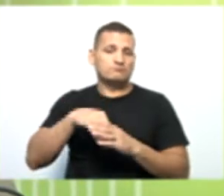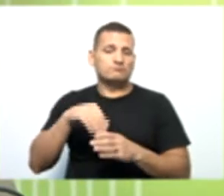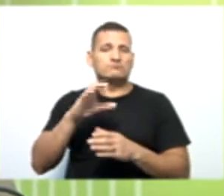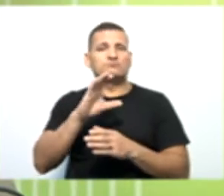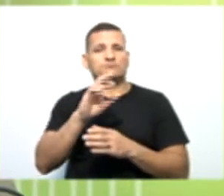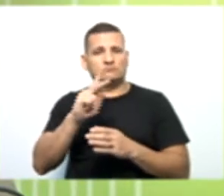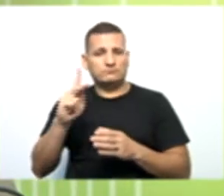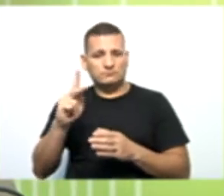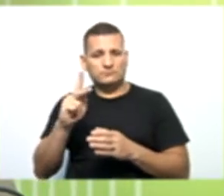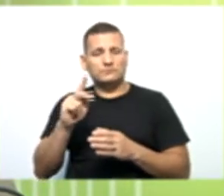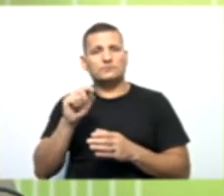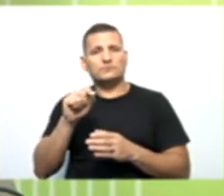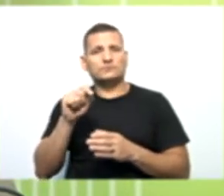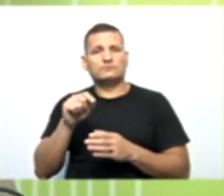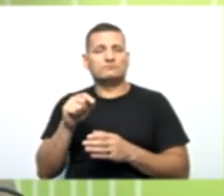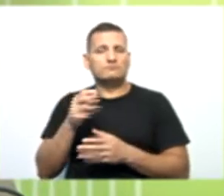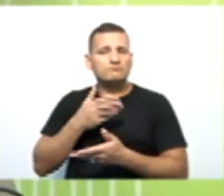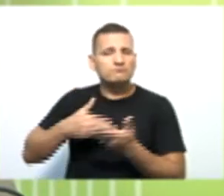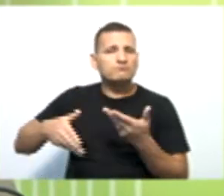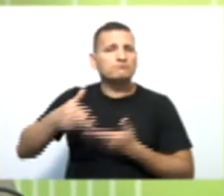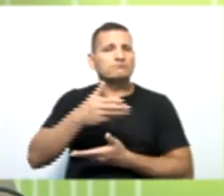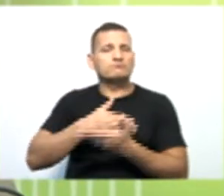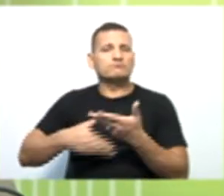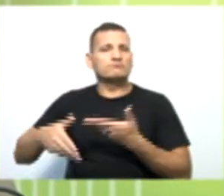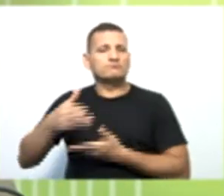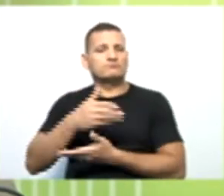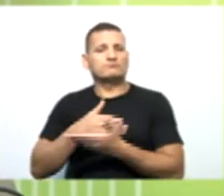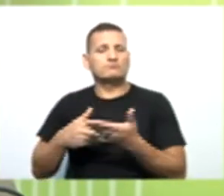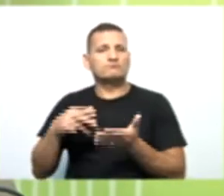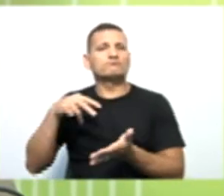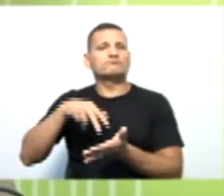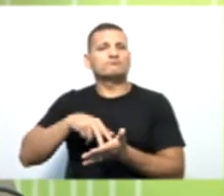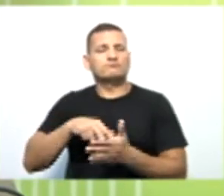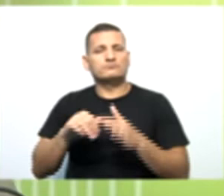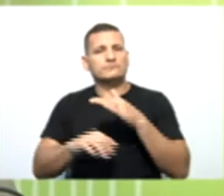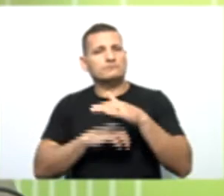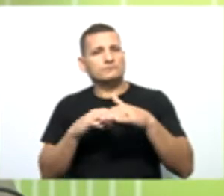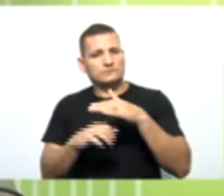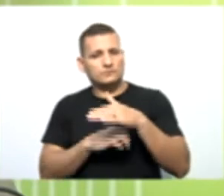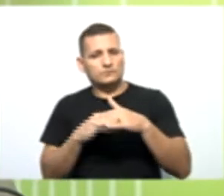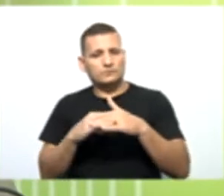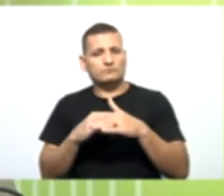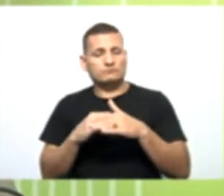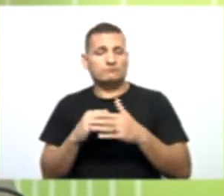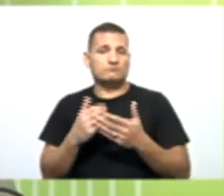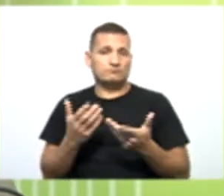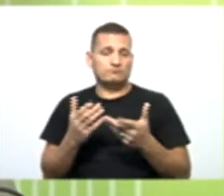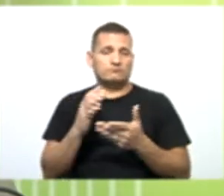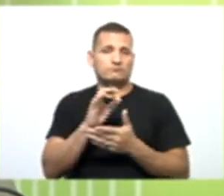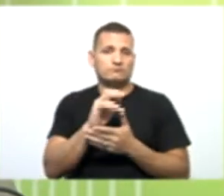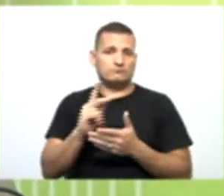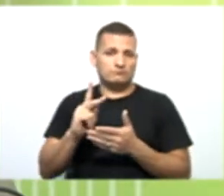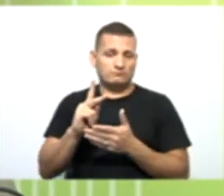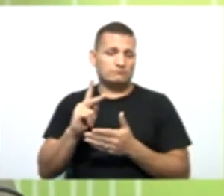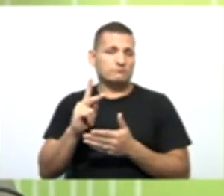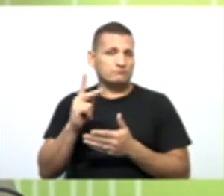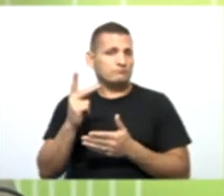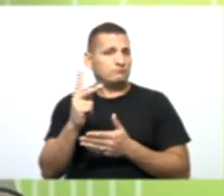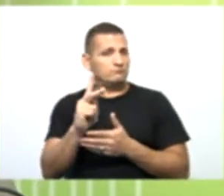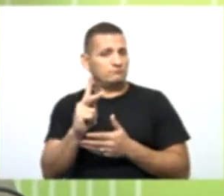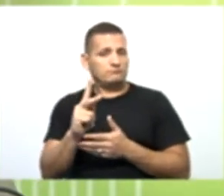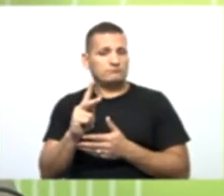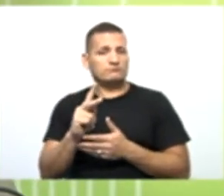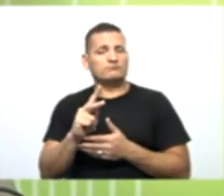cooperativa de vocês, cooperados com posicionamento empreendedor. Logo, a cooperativa de vocês